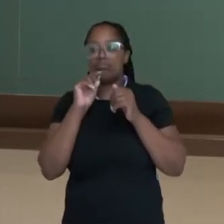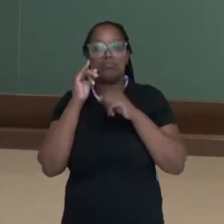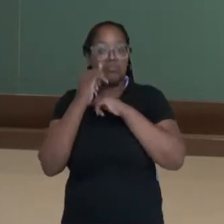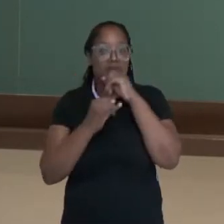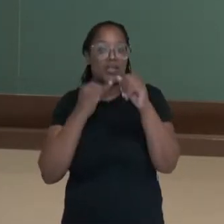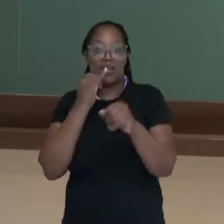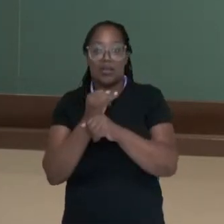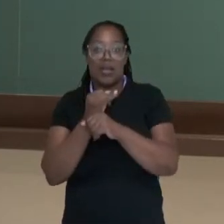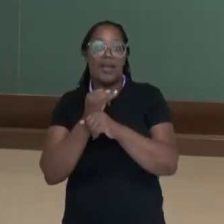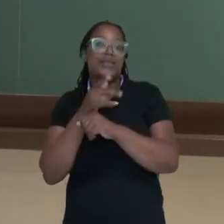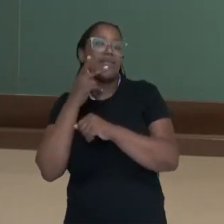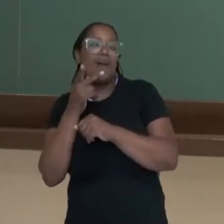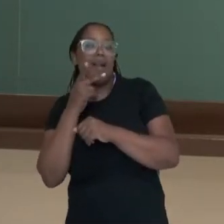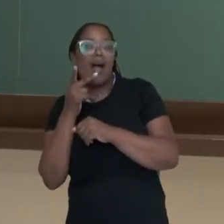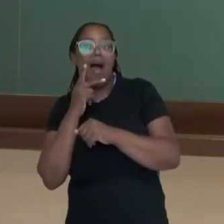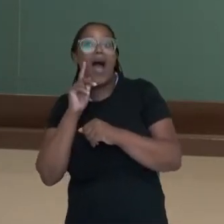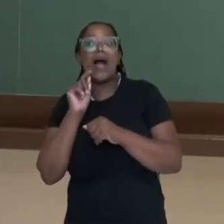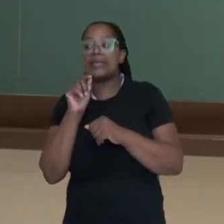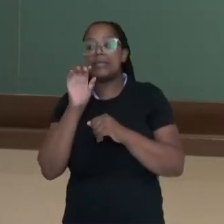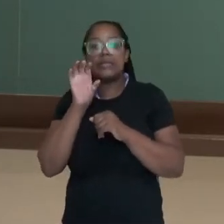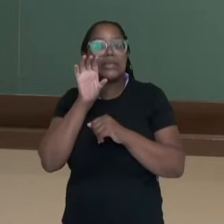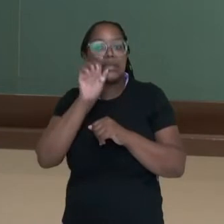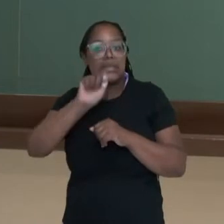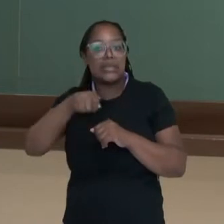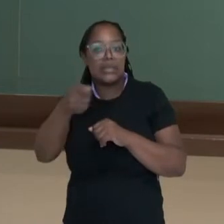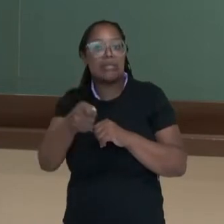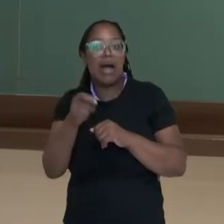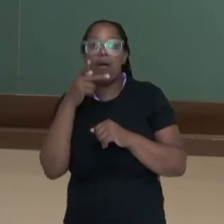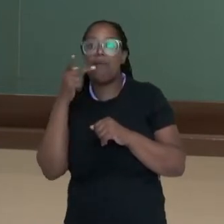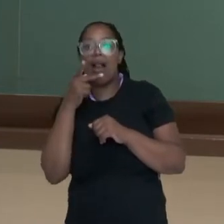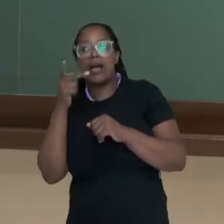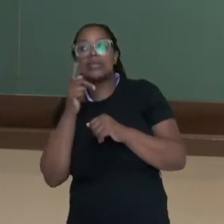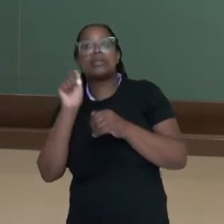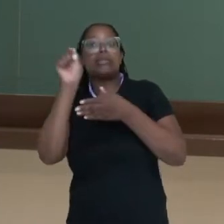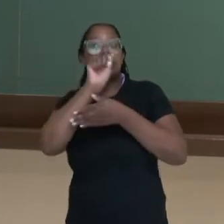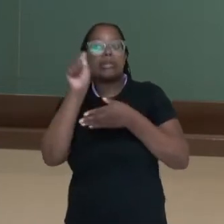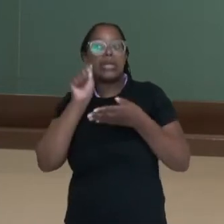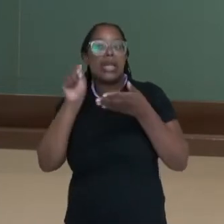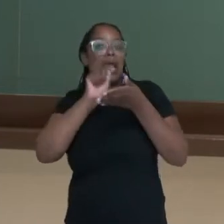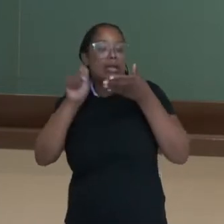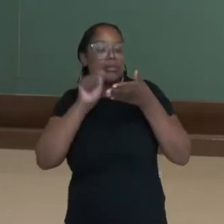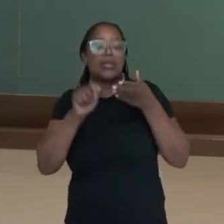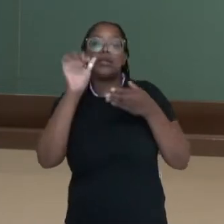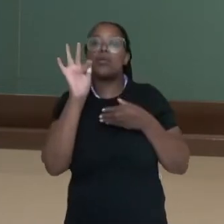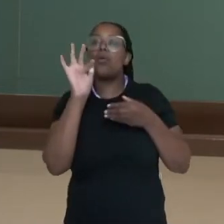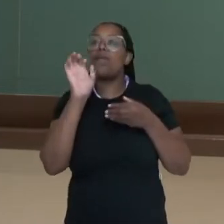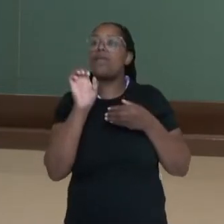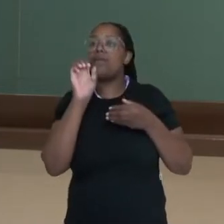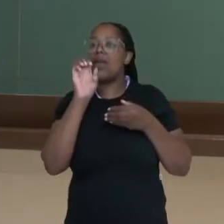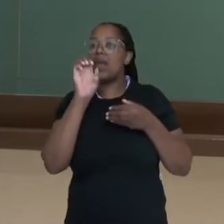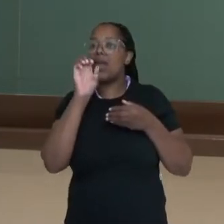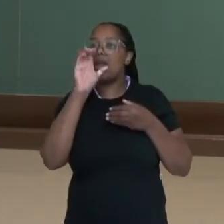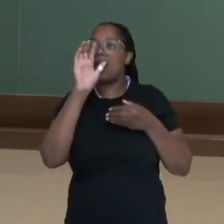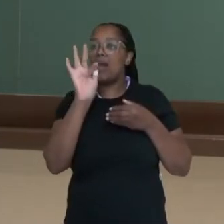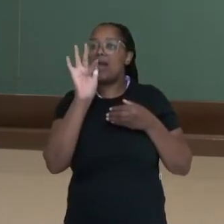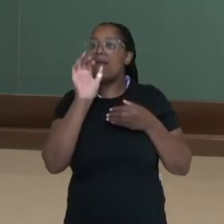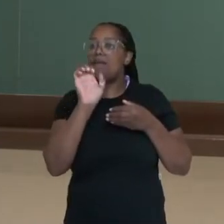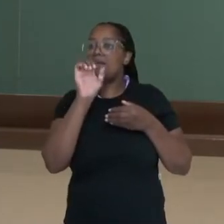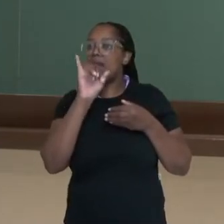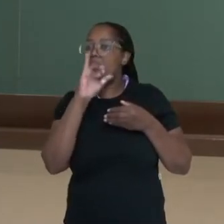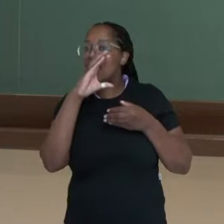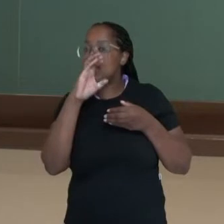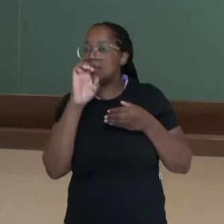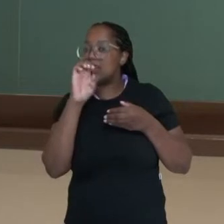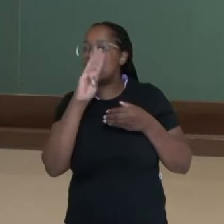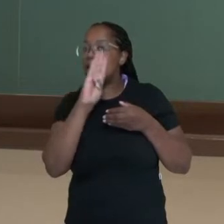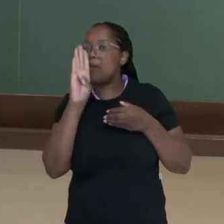esse símbolo aqui, veja que ele não precisa estar escrito assim, Facebook. Tá lá um Fzinho azul e eu já